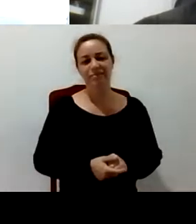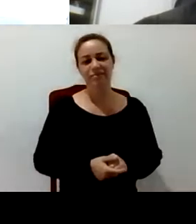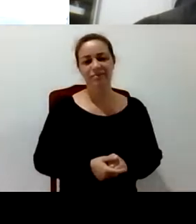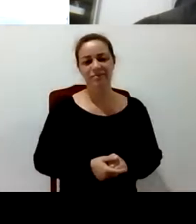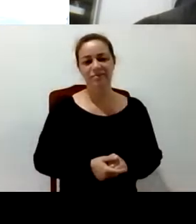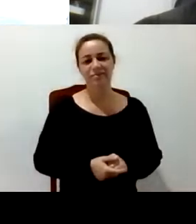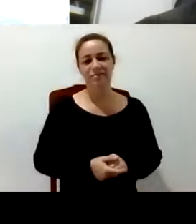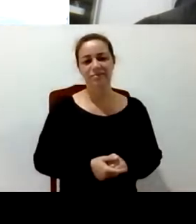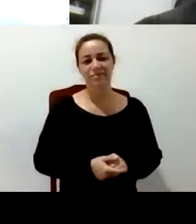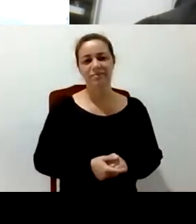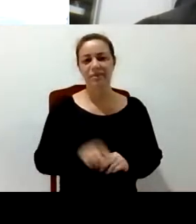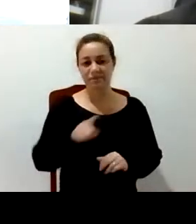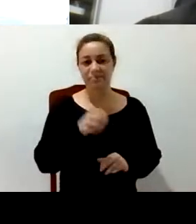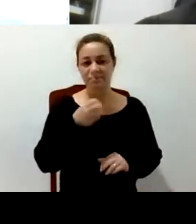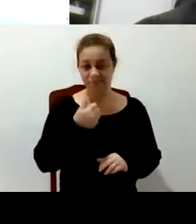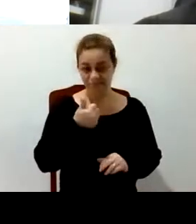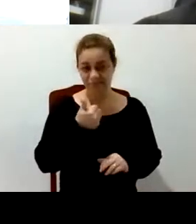E você, Dalva, quer dar